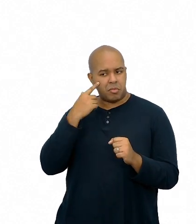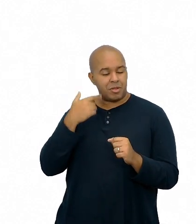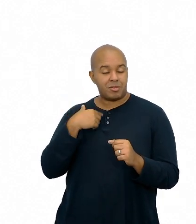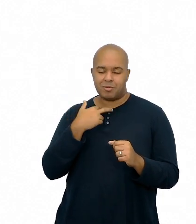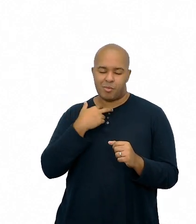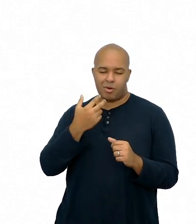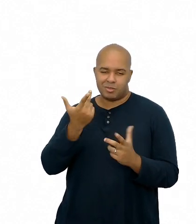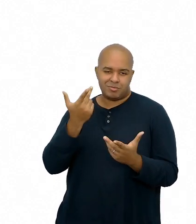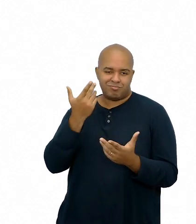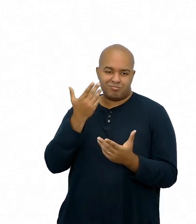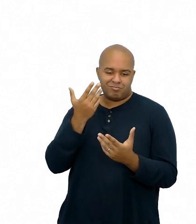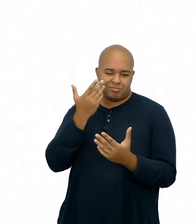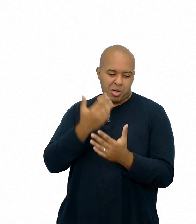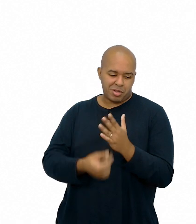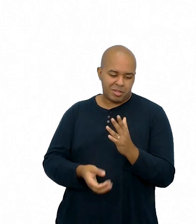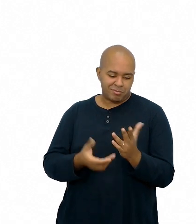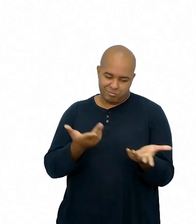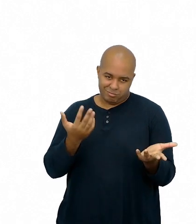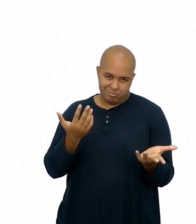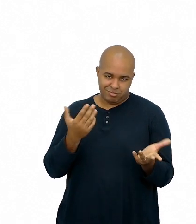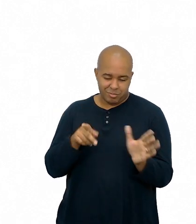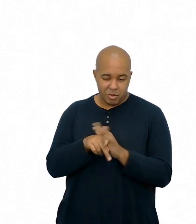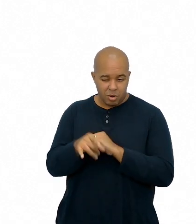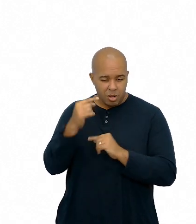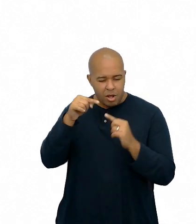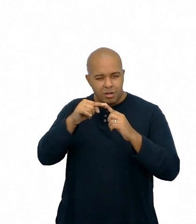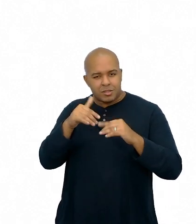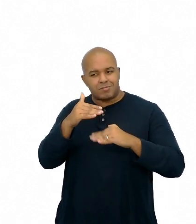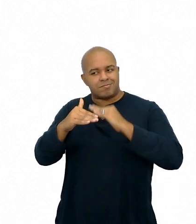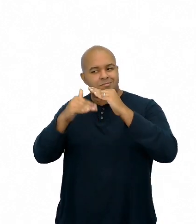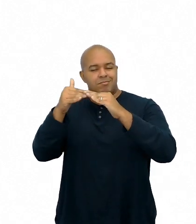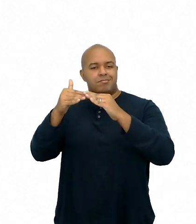podem desperdiçar, né? É o momento de vocês estarem